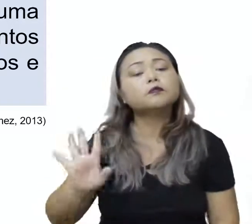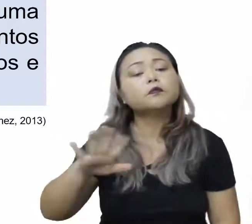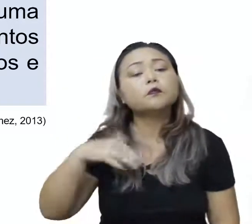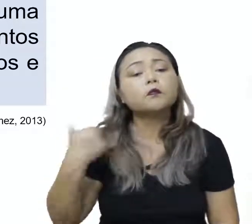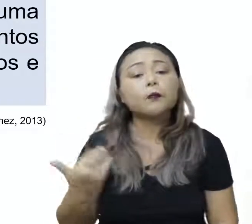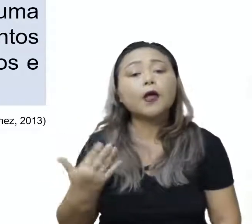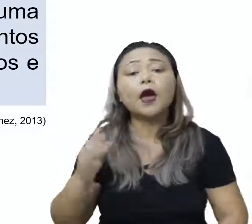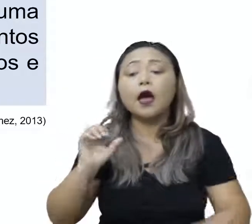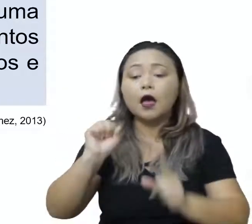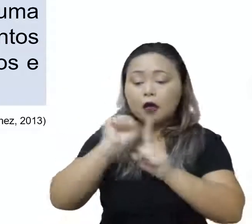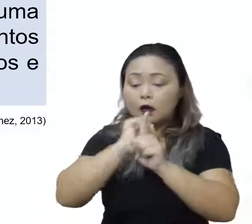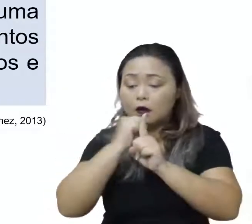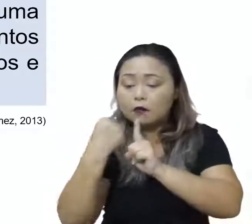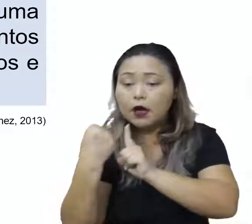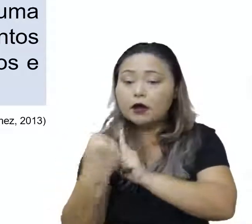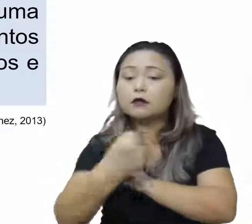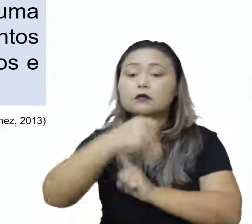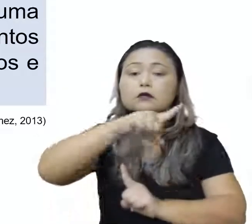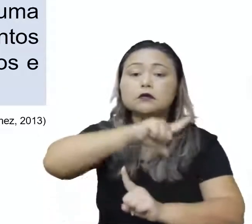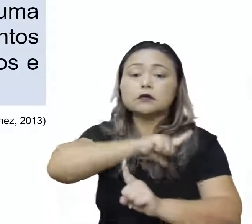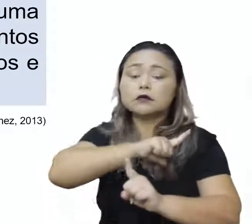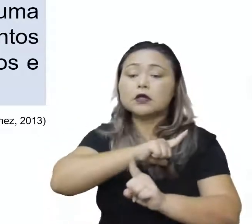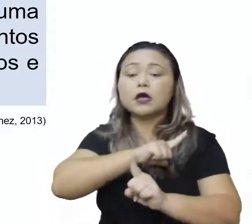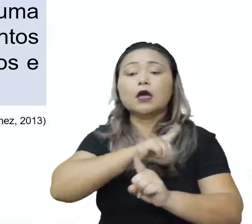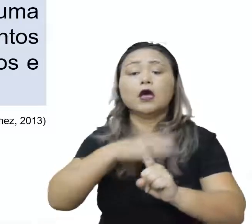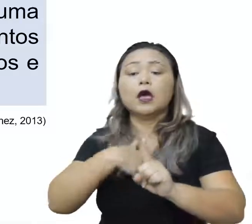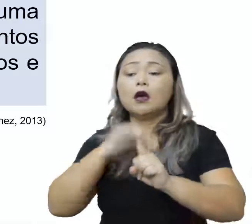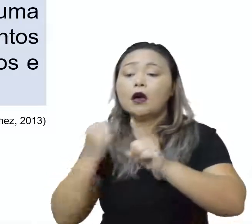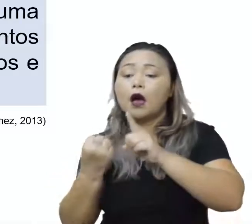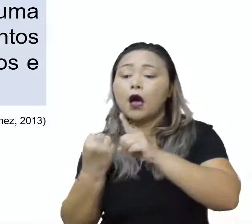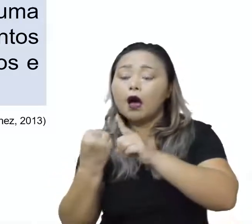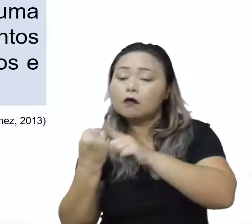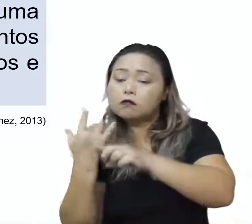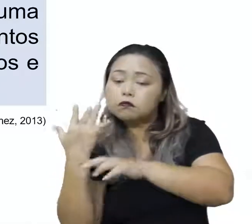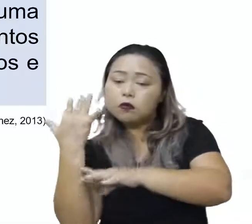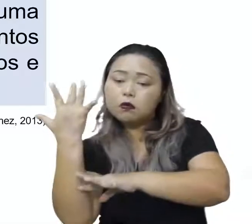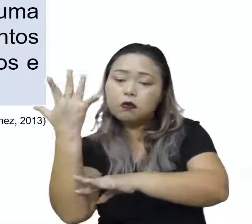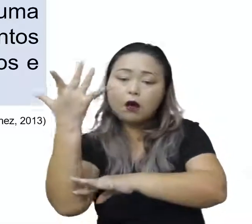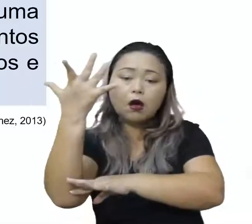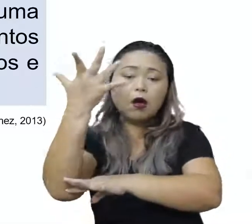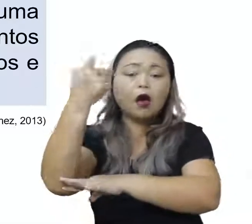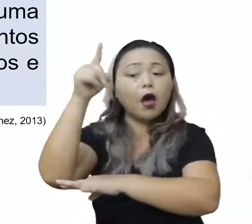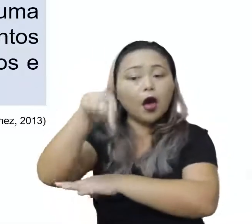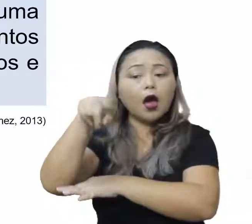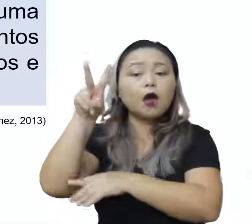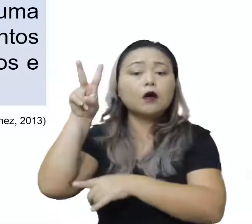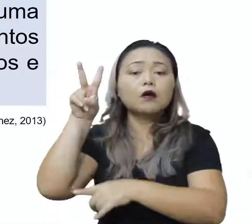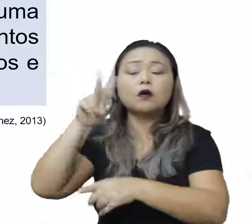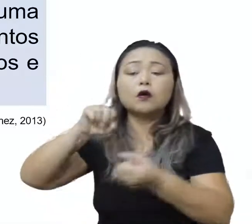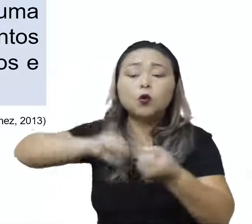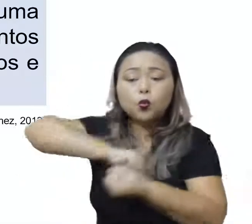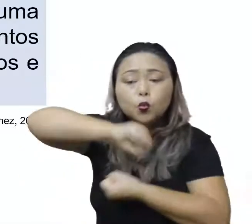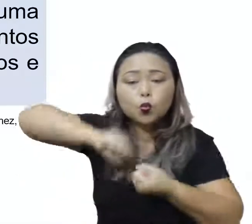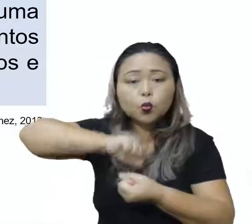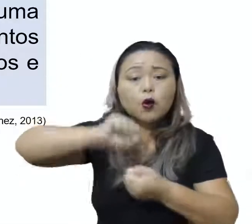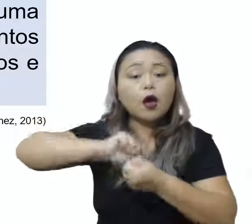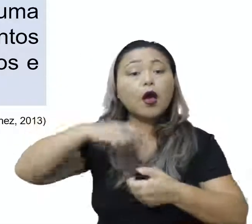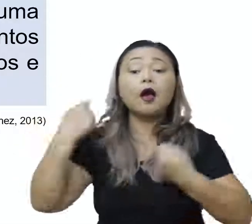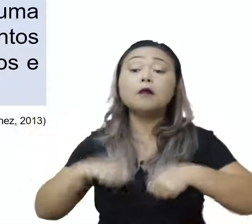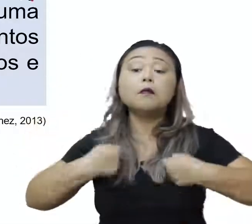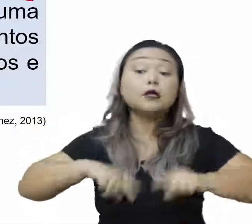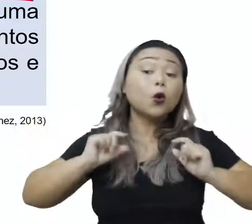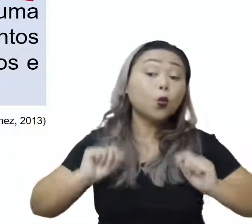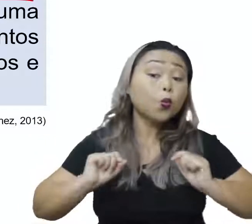ambientalmente sustentável, o que a gente precisa? A gente precisa de mudanças que implicam estabelecer